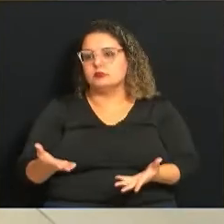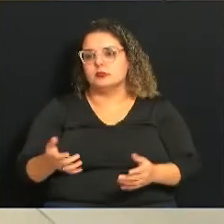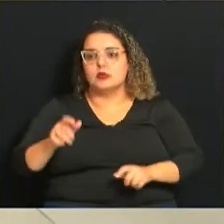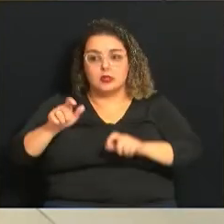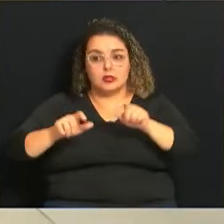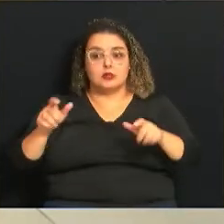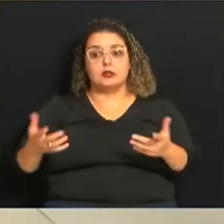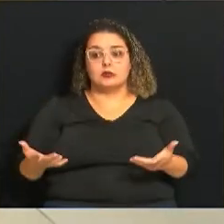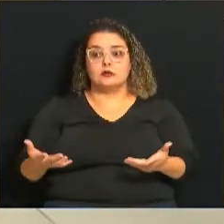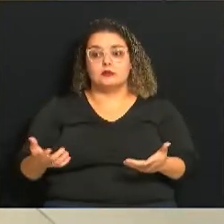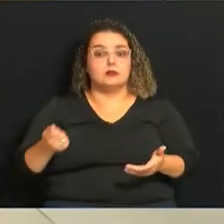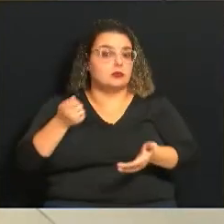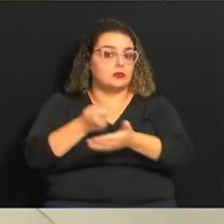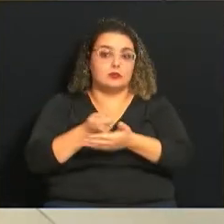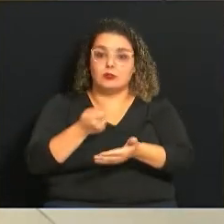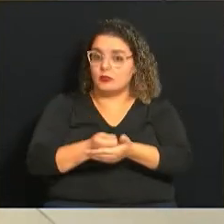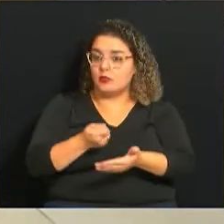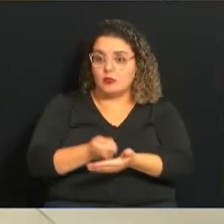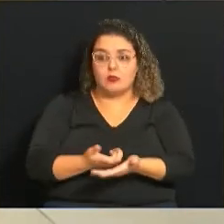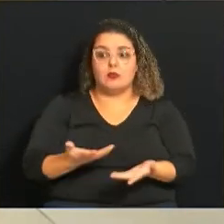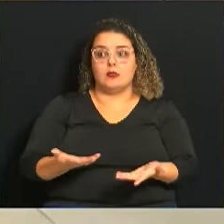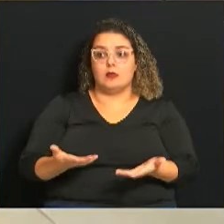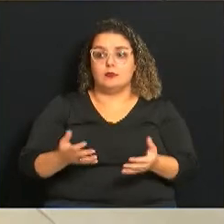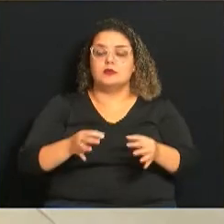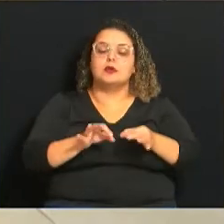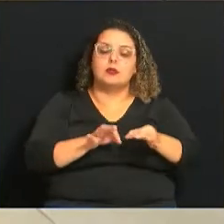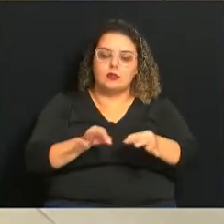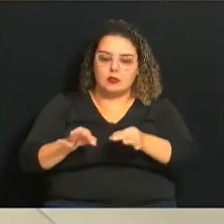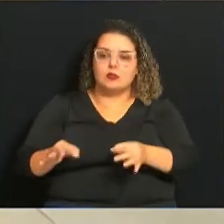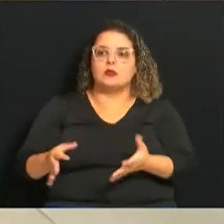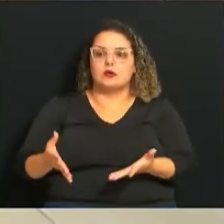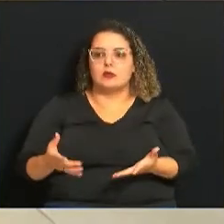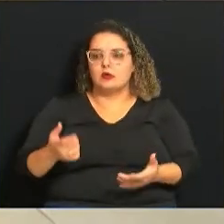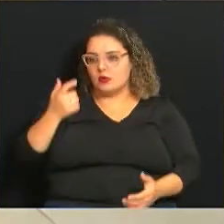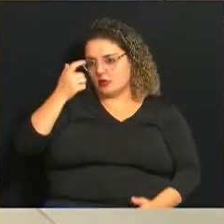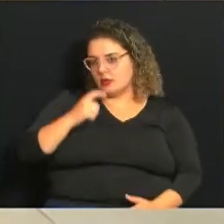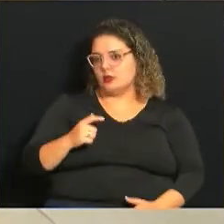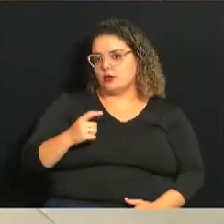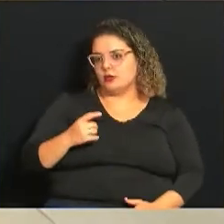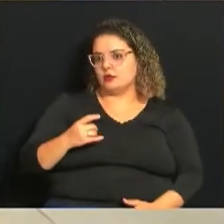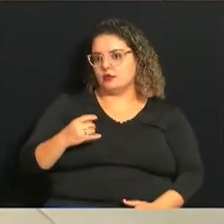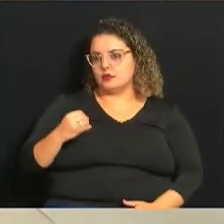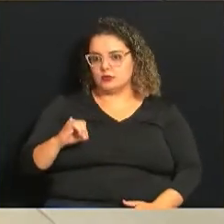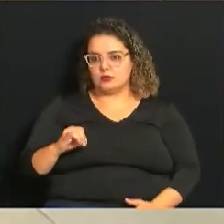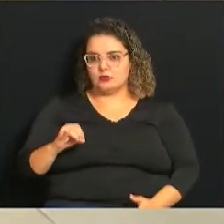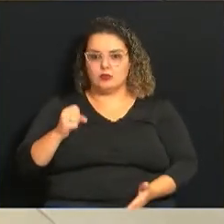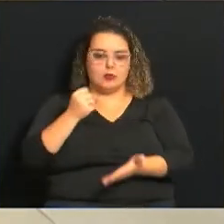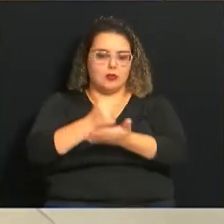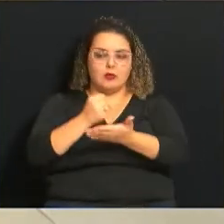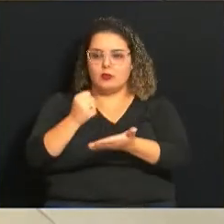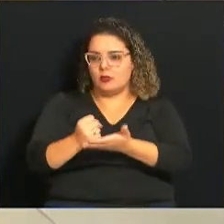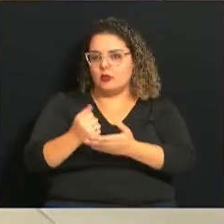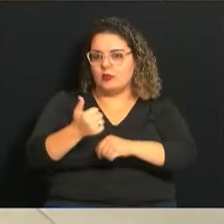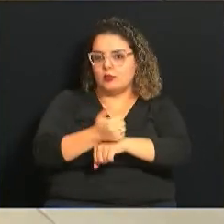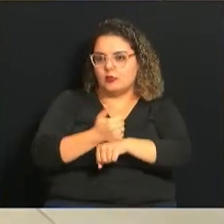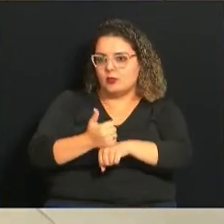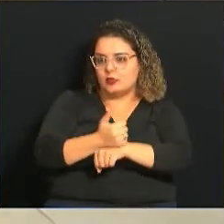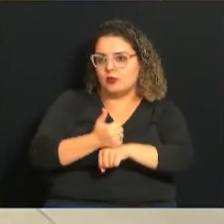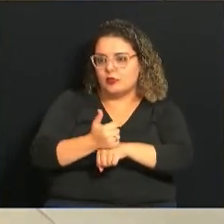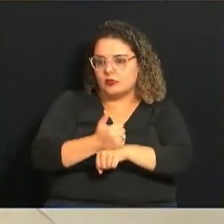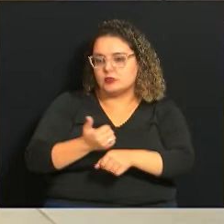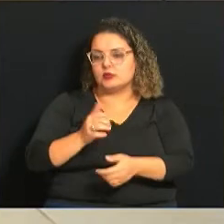não cumpre, né? Ser organizado é uma Eu, por exemplo, se eu fundamental. contrato, né, um profissional